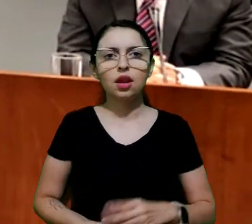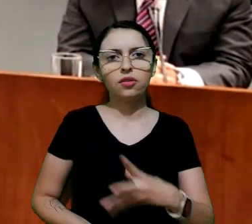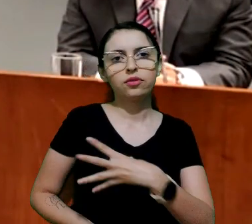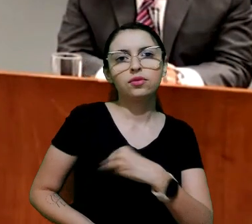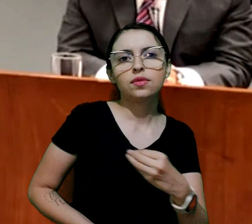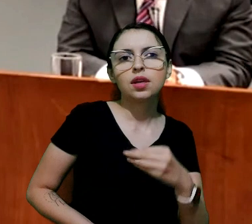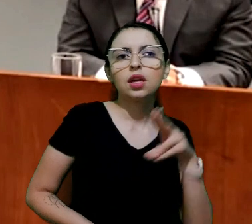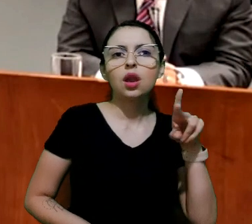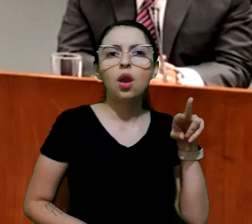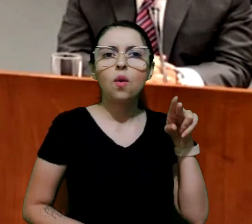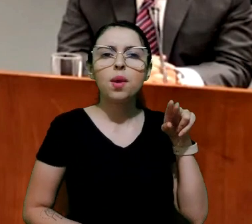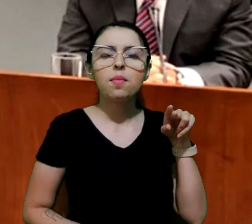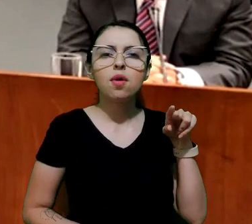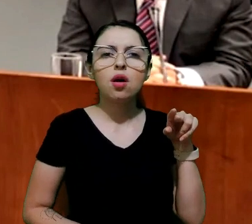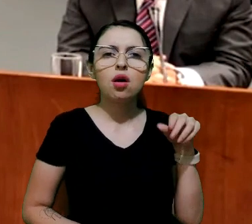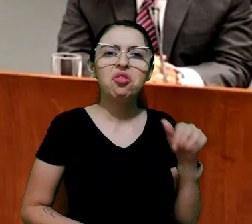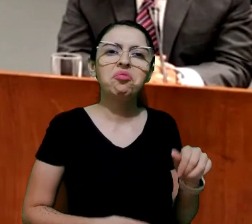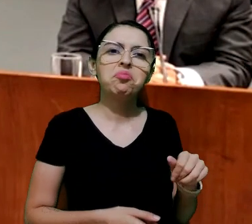passam fome.